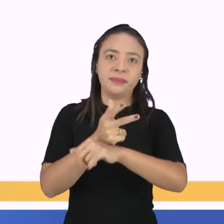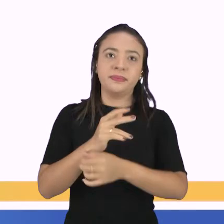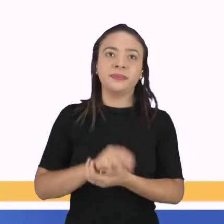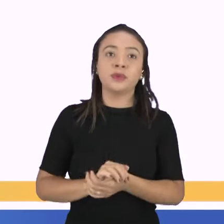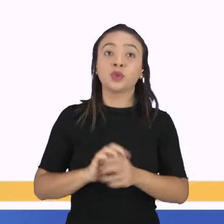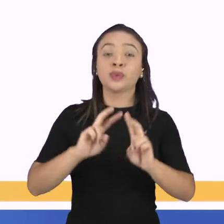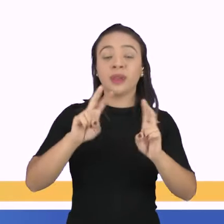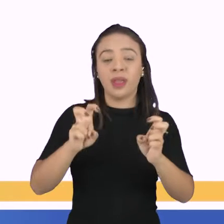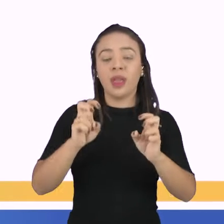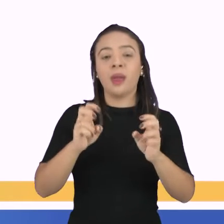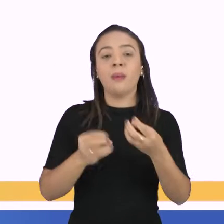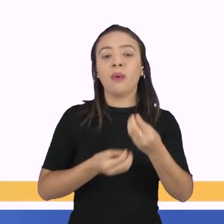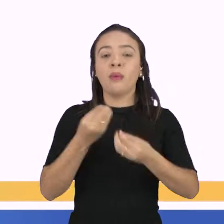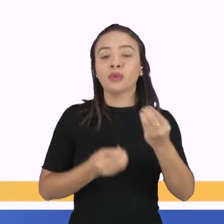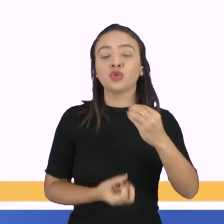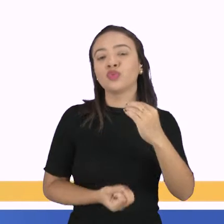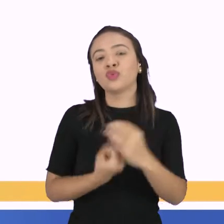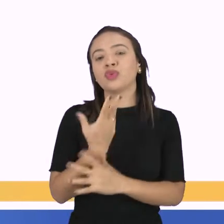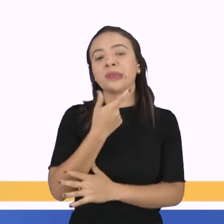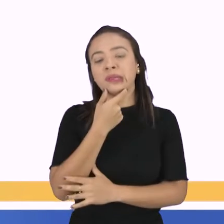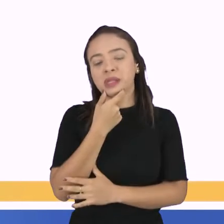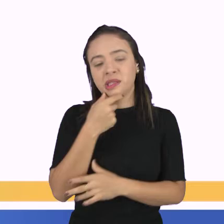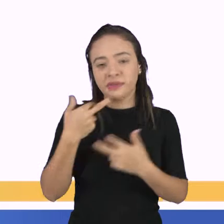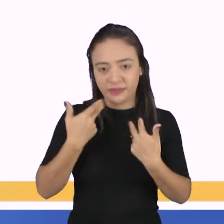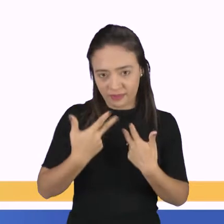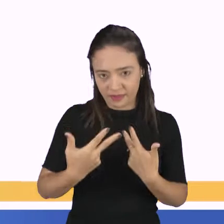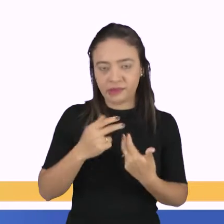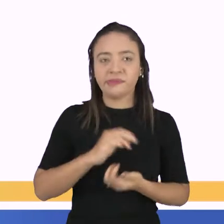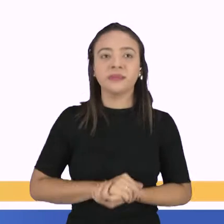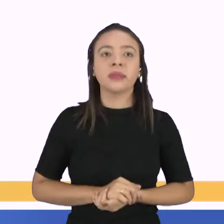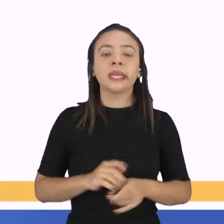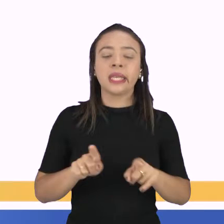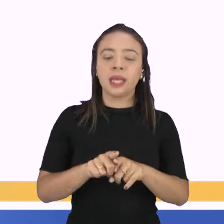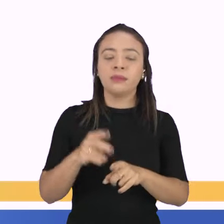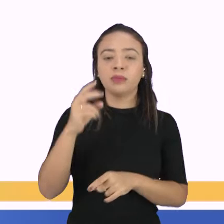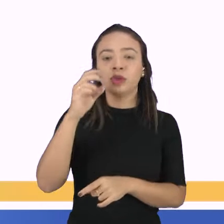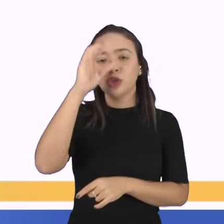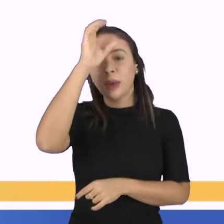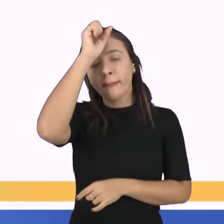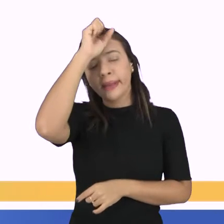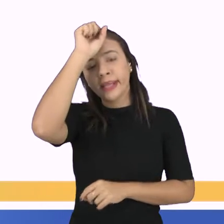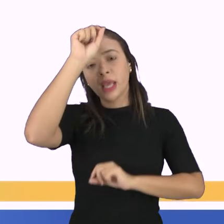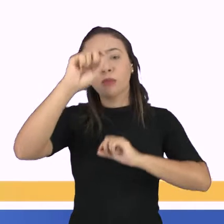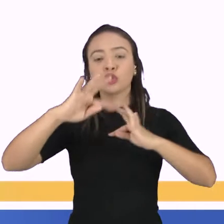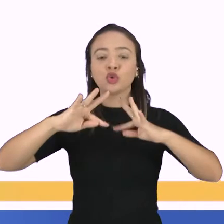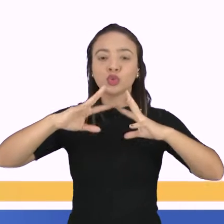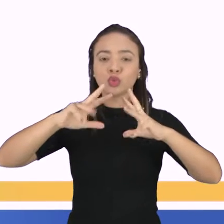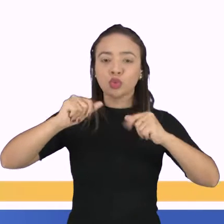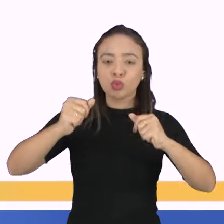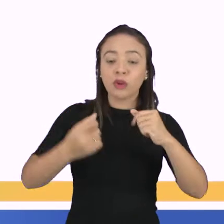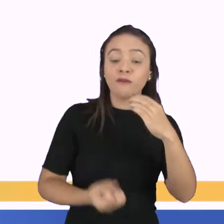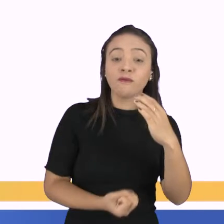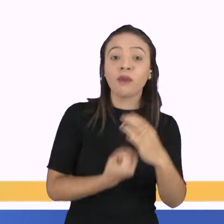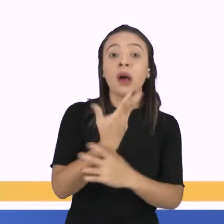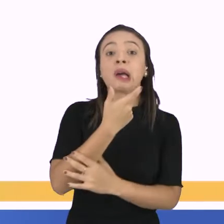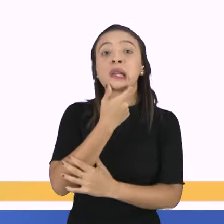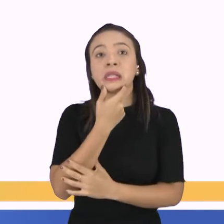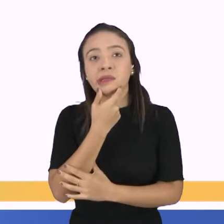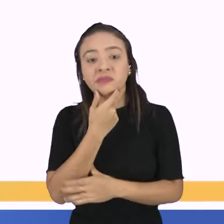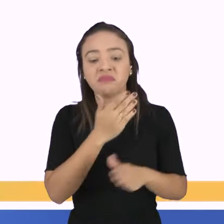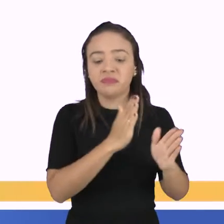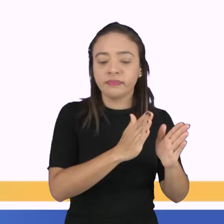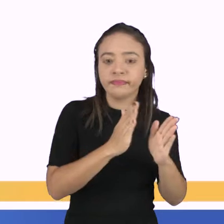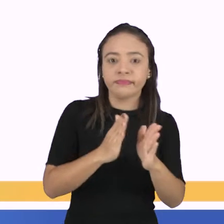língua inglesa. Então nós vimos que toda a história da formação da língua inglesa se divide em 3 partes.